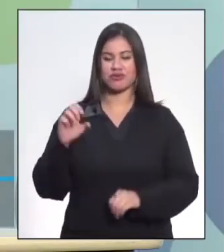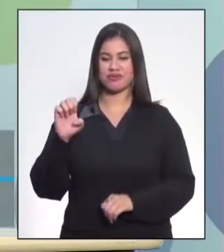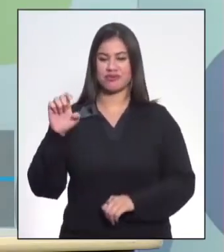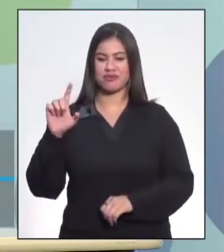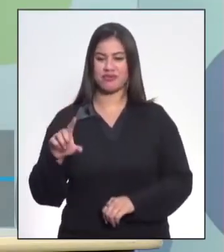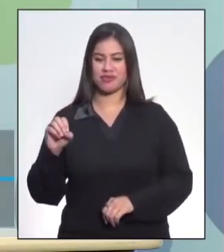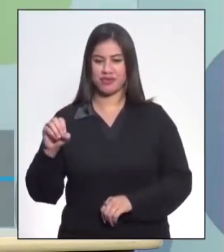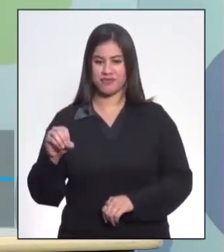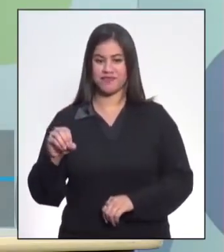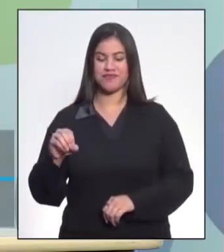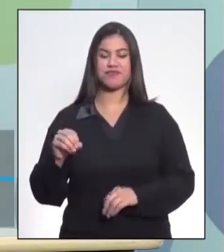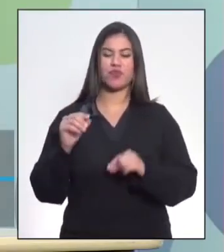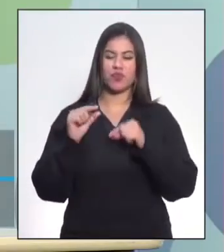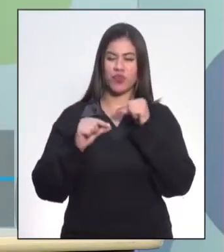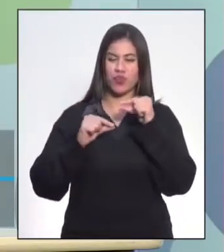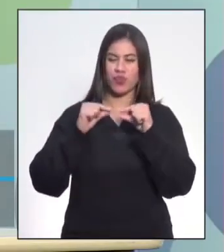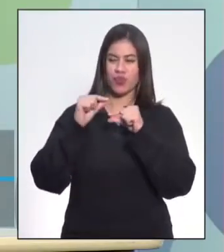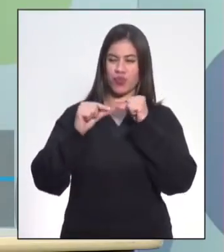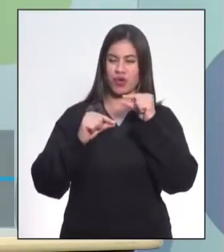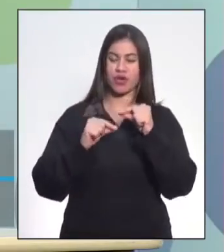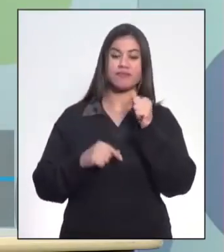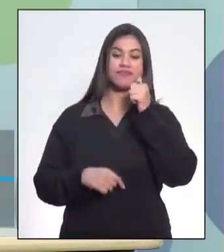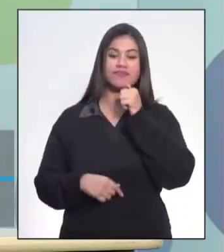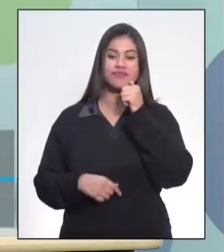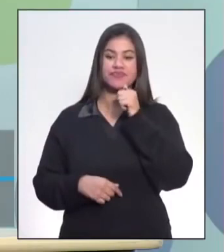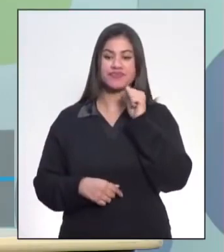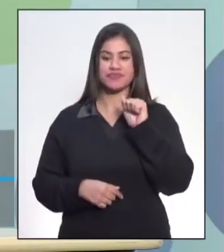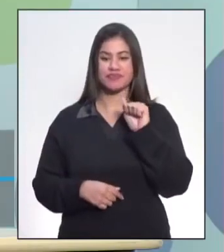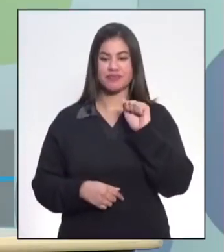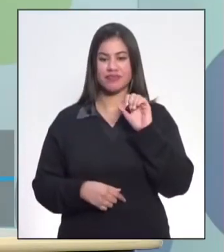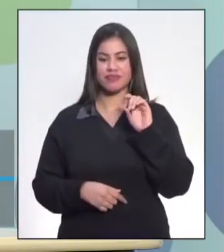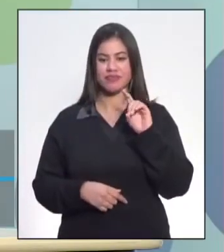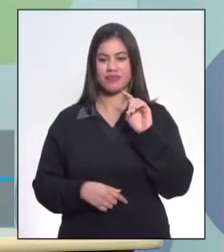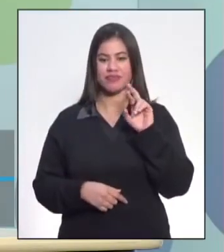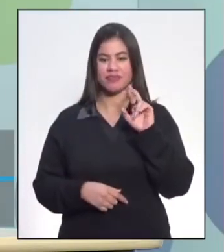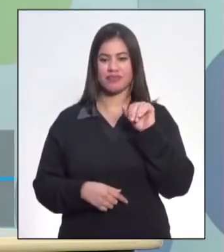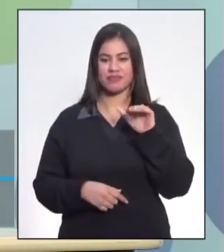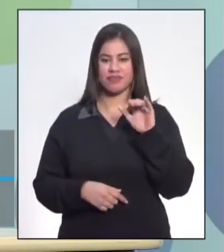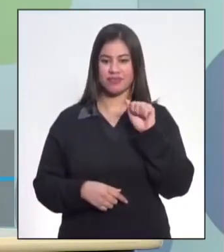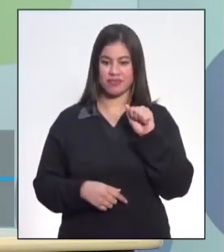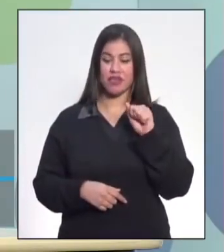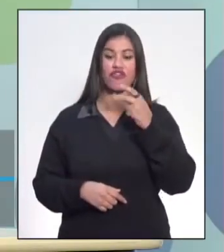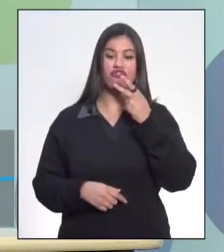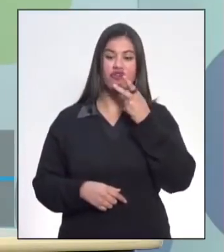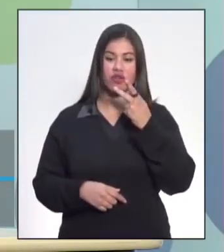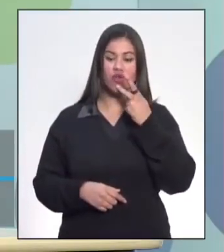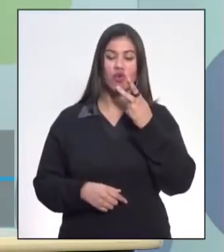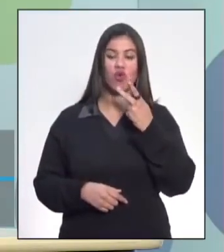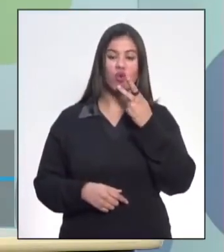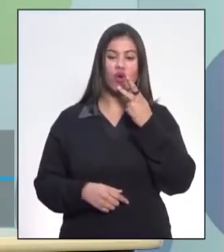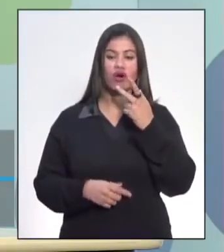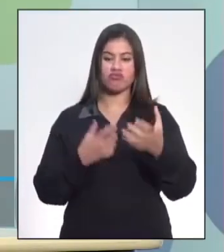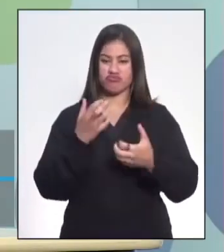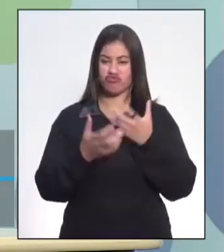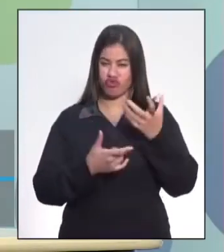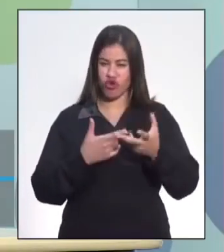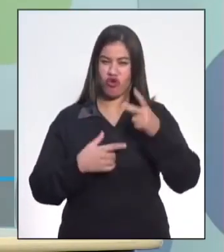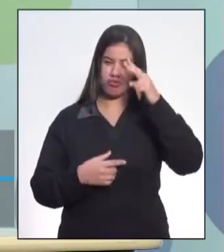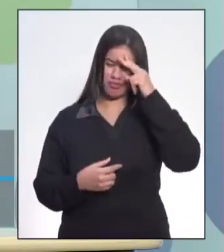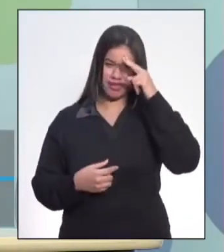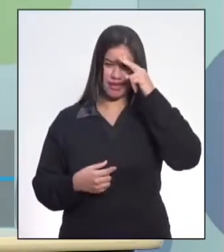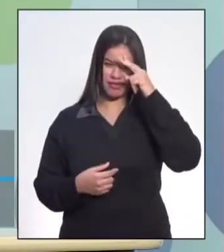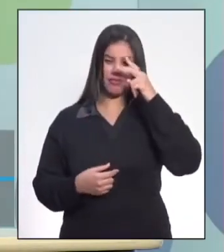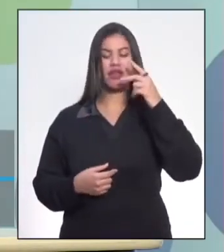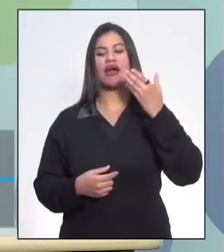aos poucos. Aí uma menina, a Adriana, falou que houve um caso desse na cidade dela, da questão anterior. Que né? interessante. E